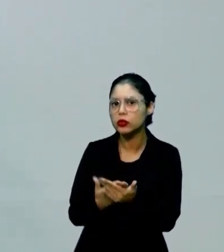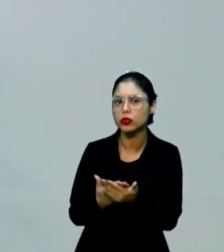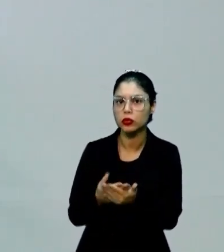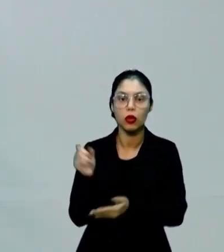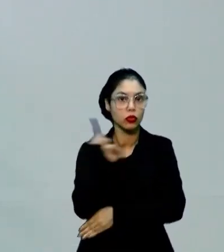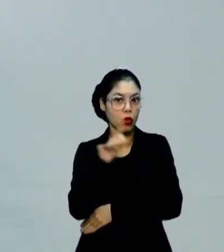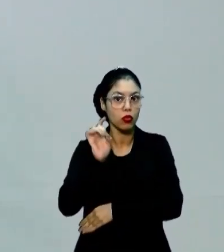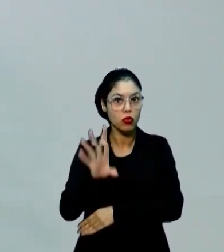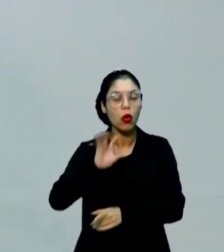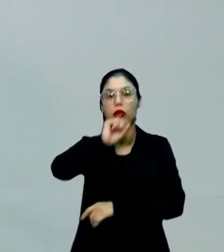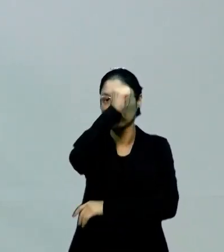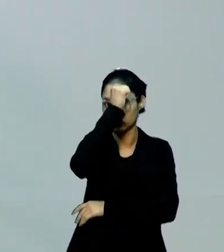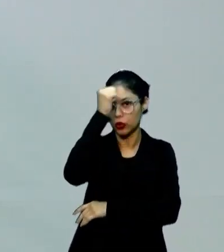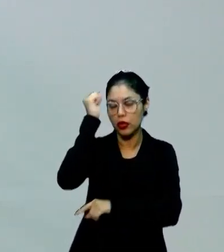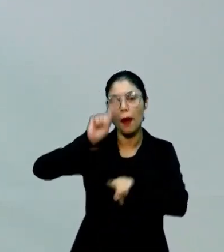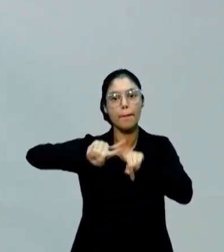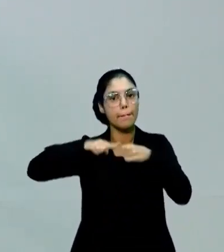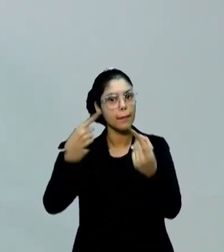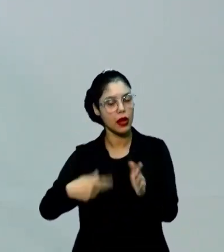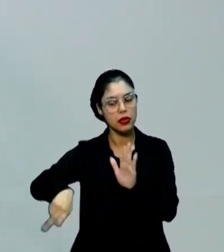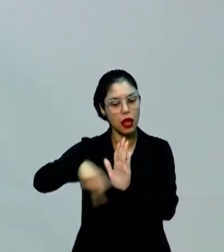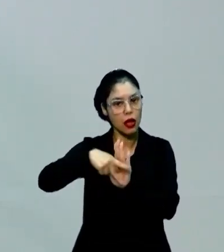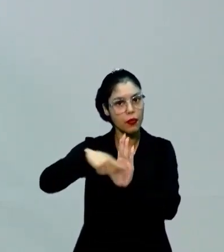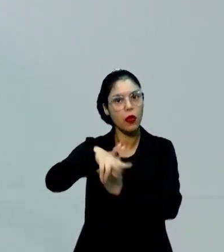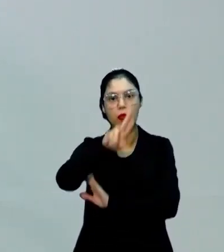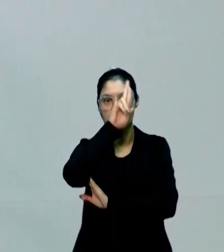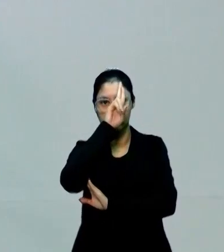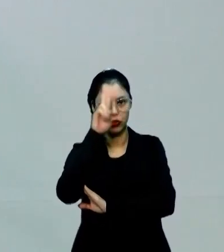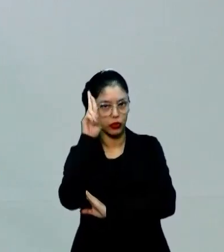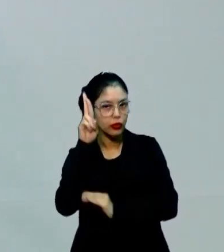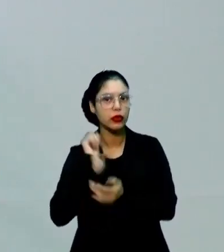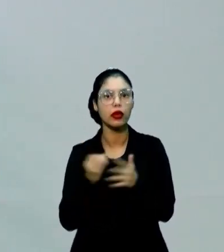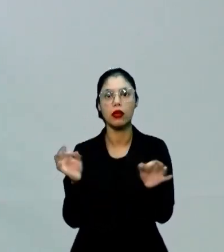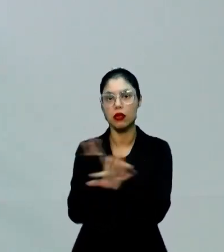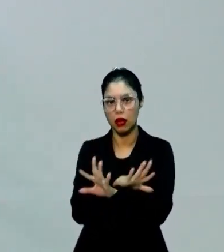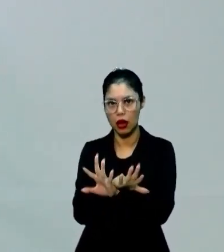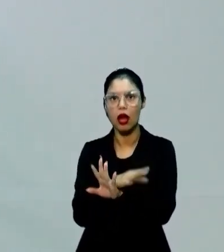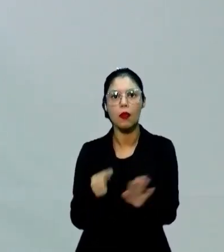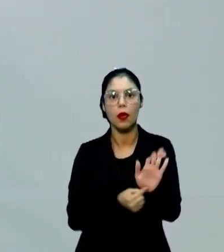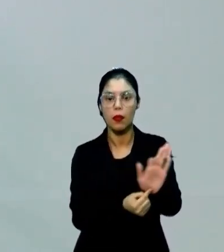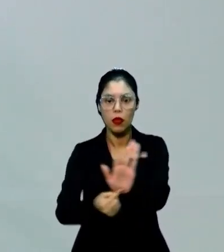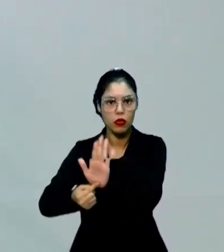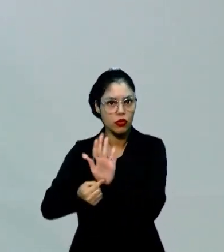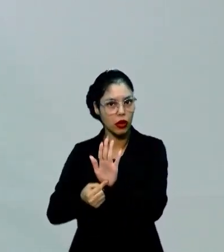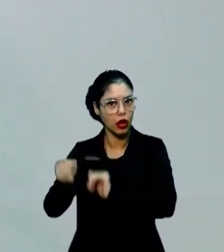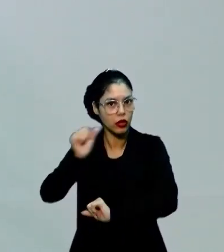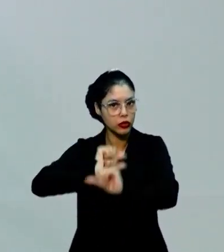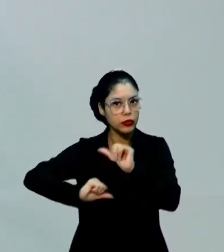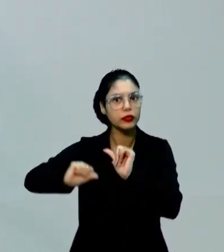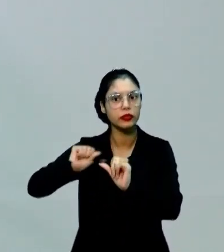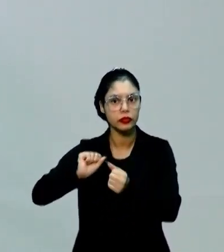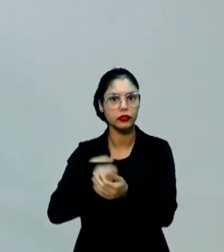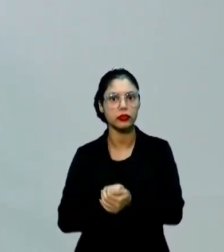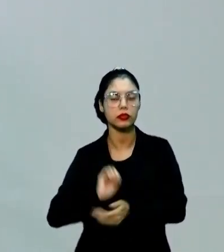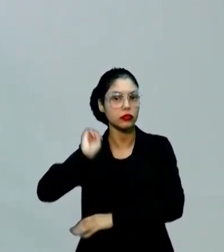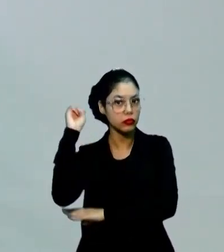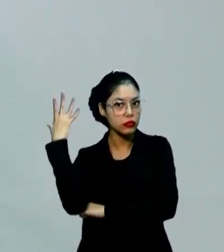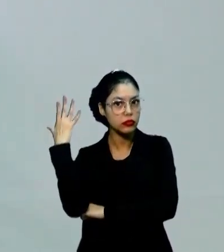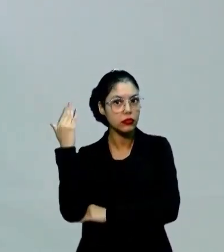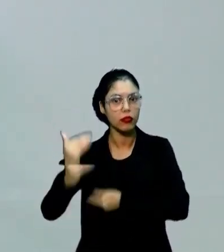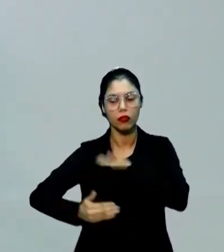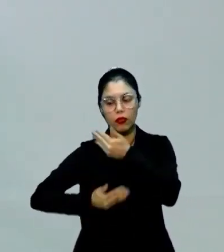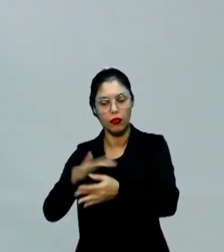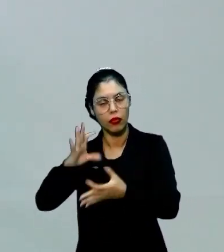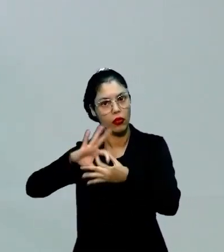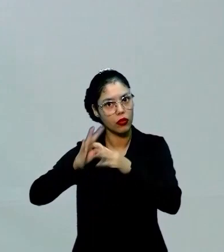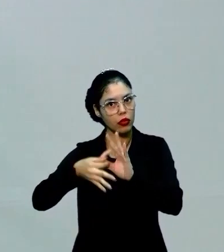só da sociologia, mas a própria história, acabam revelando as mudanças que vão acontecendo nos